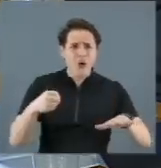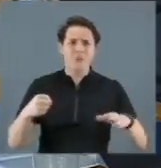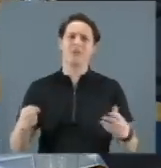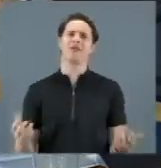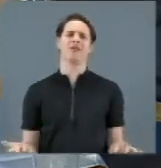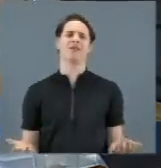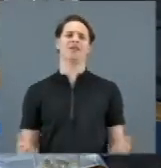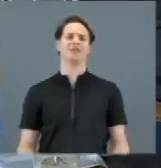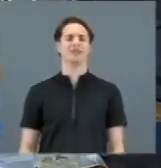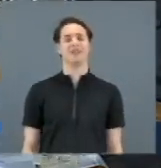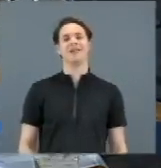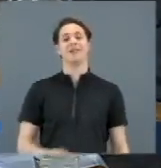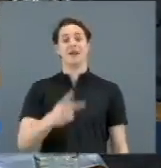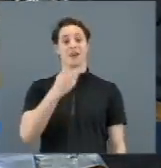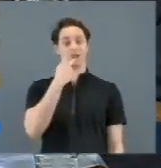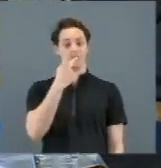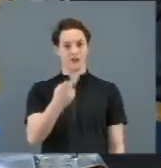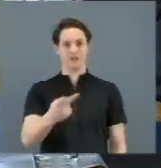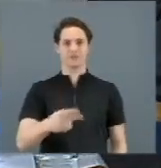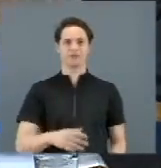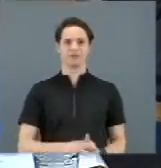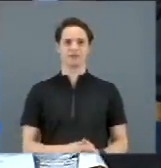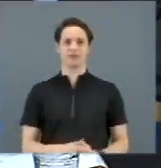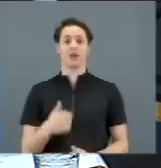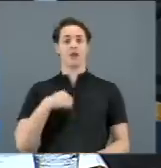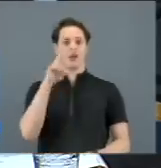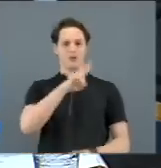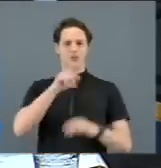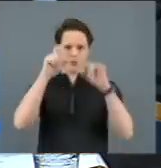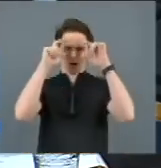te falo, eu, presidente Magno, uso óculos.